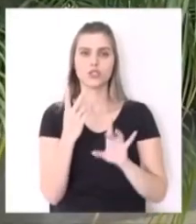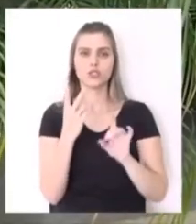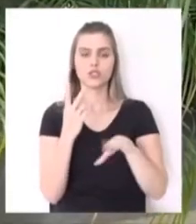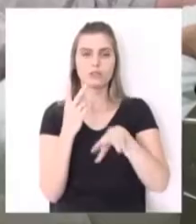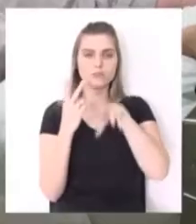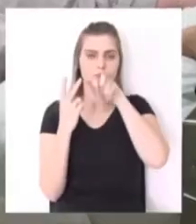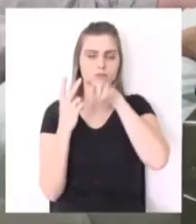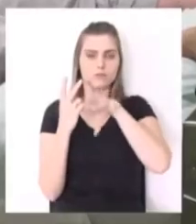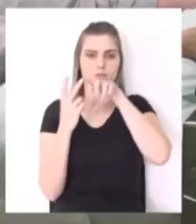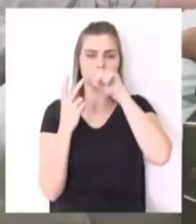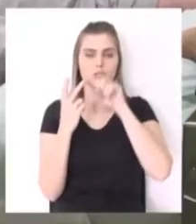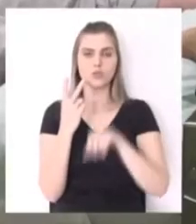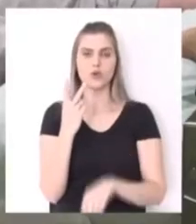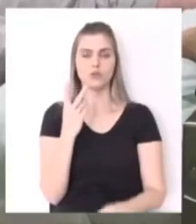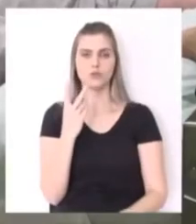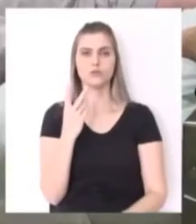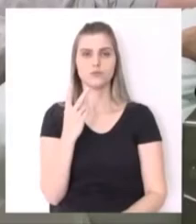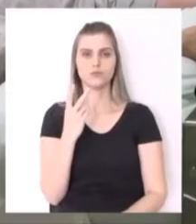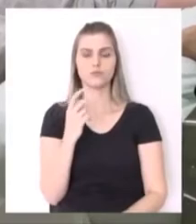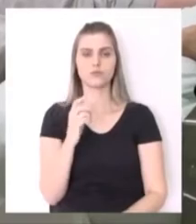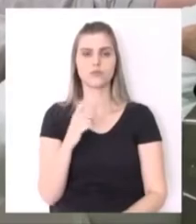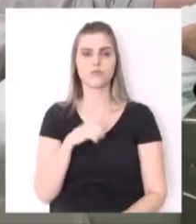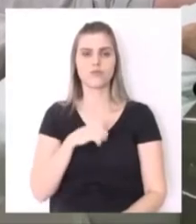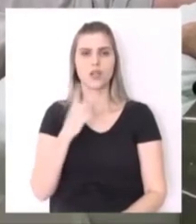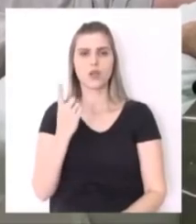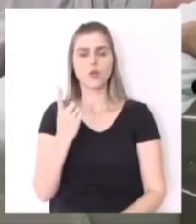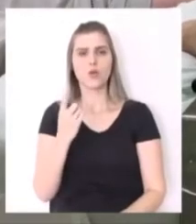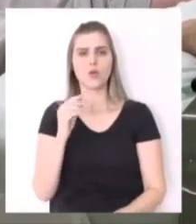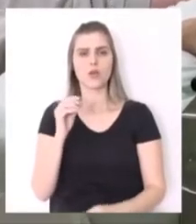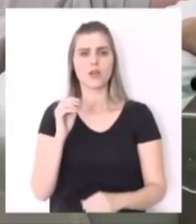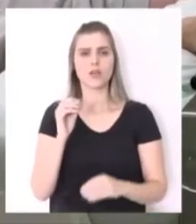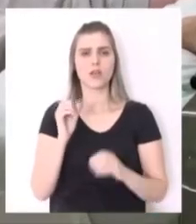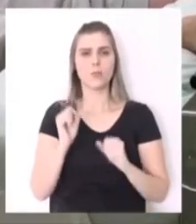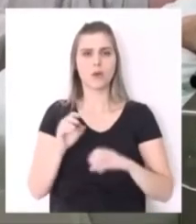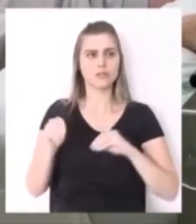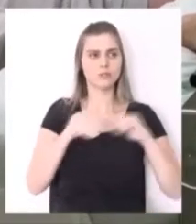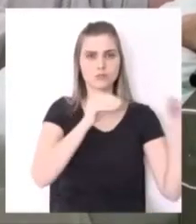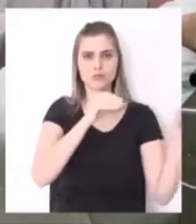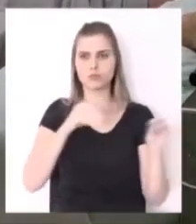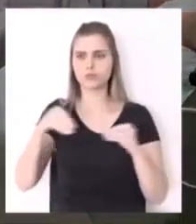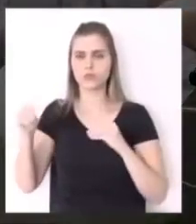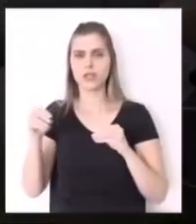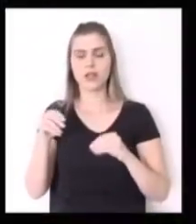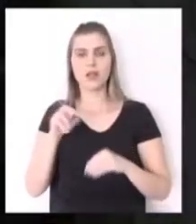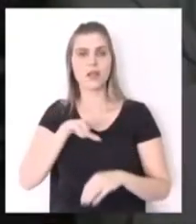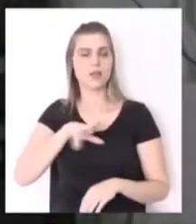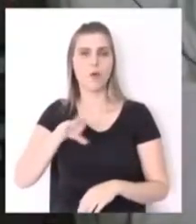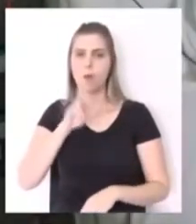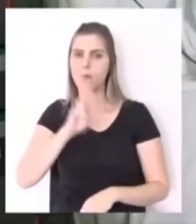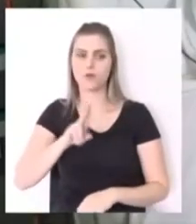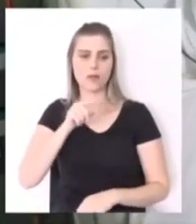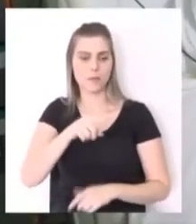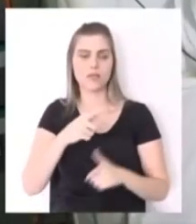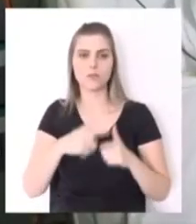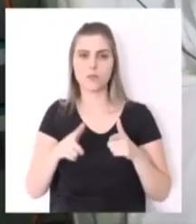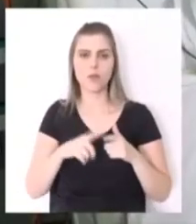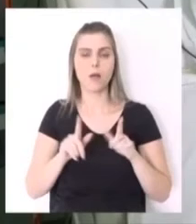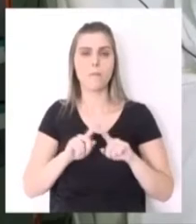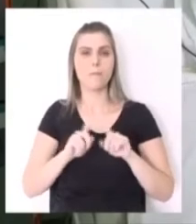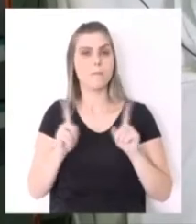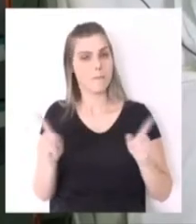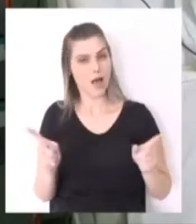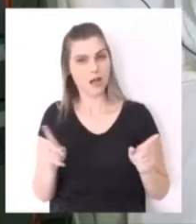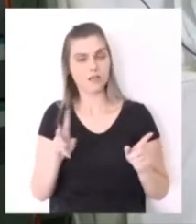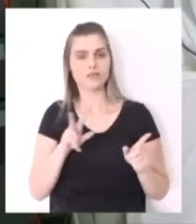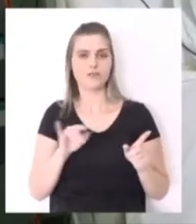sendo que um deles é de um portátil que não deve se não deveria ser utilizado para essa situação mas obviamente que vai